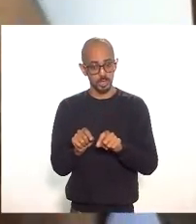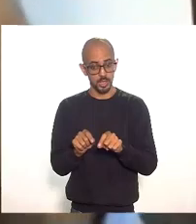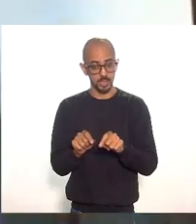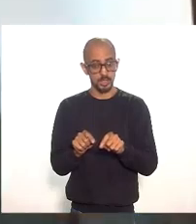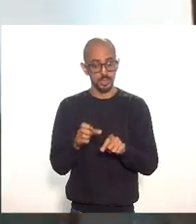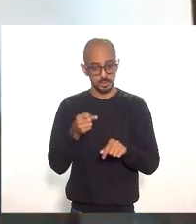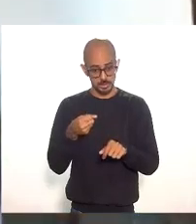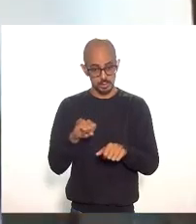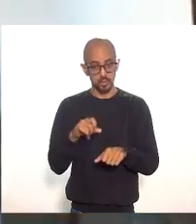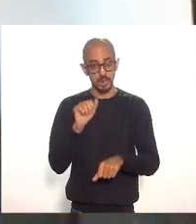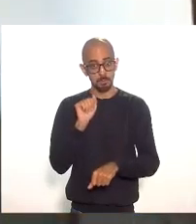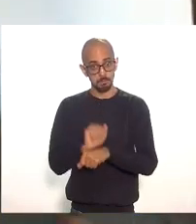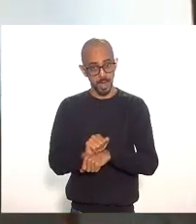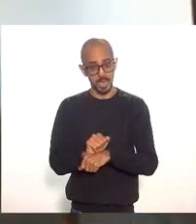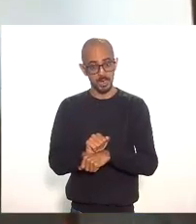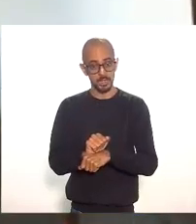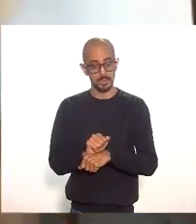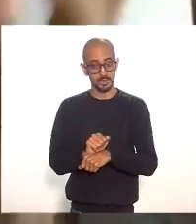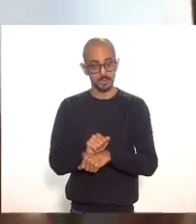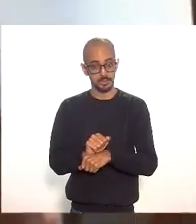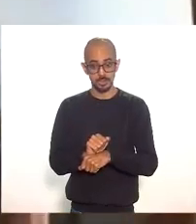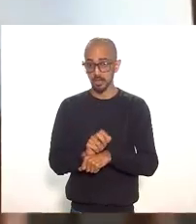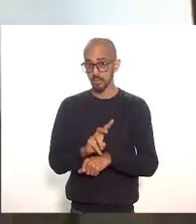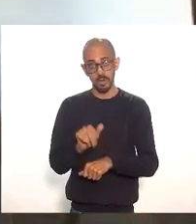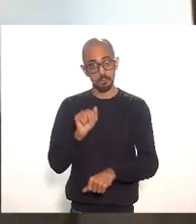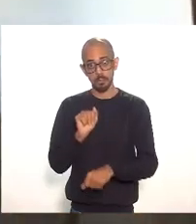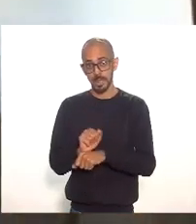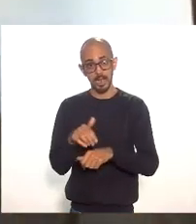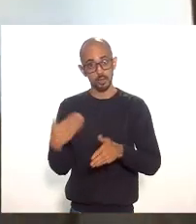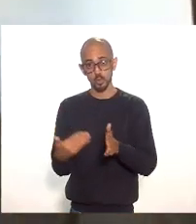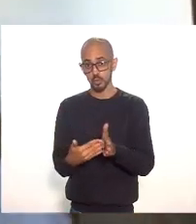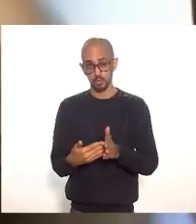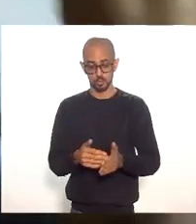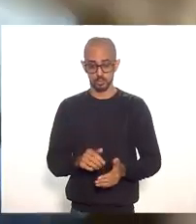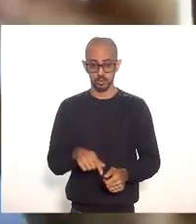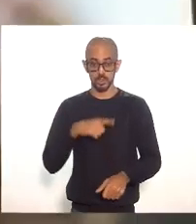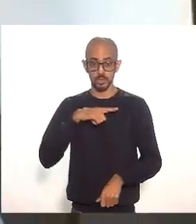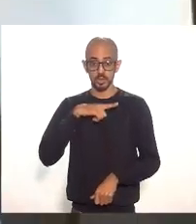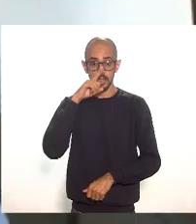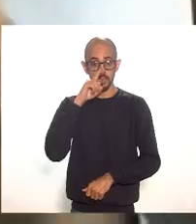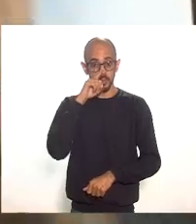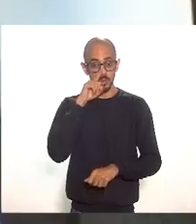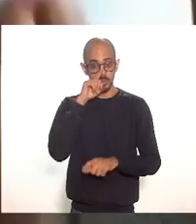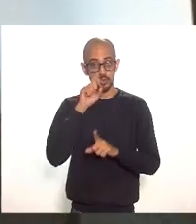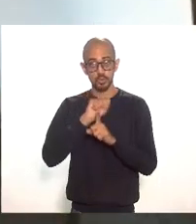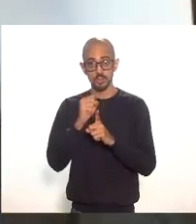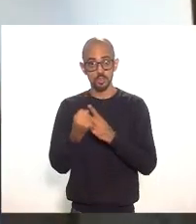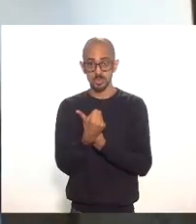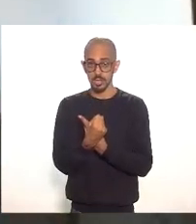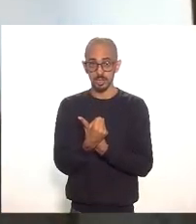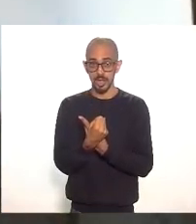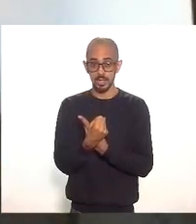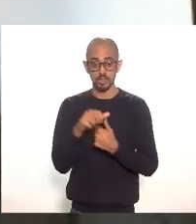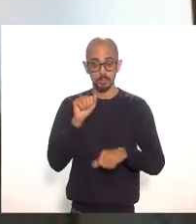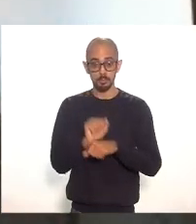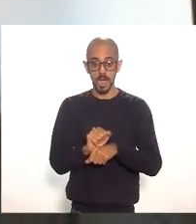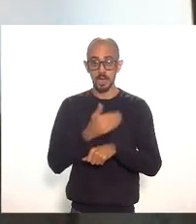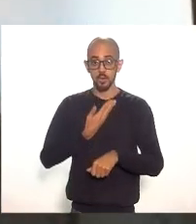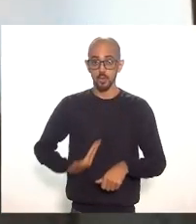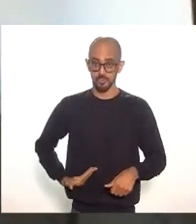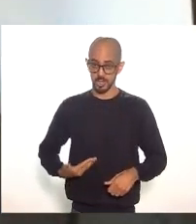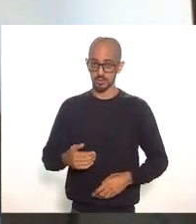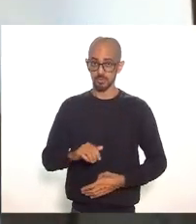você parar, para tudo. Coloca em risco a sociedade para a máquina pública. Então, eu